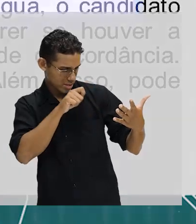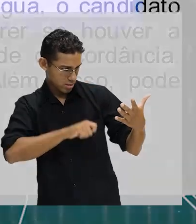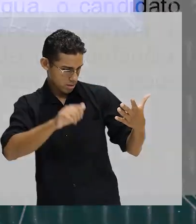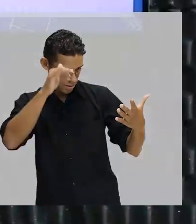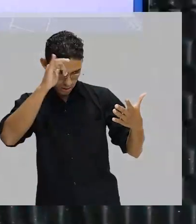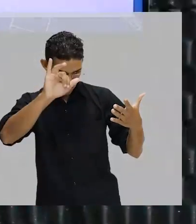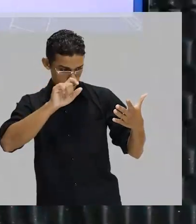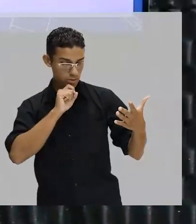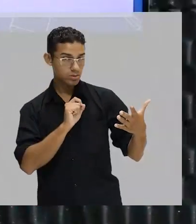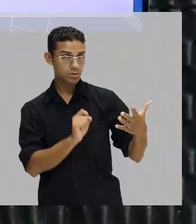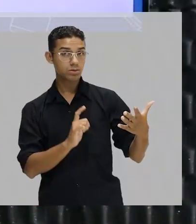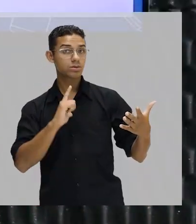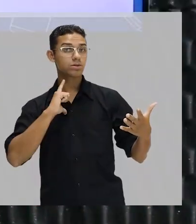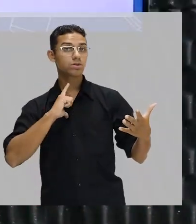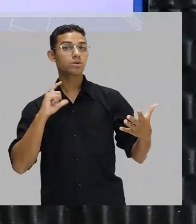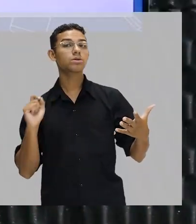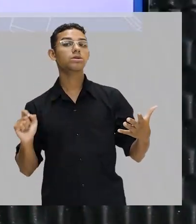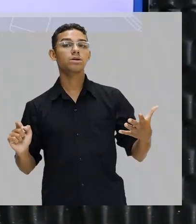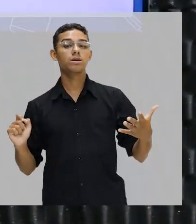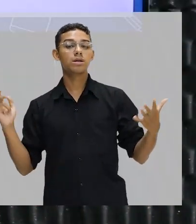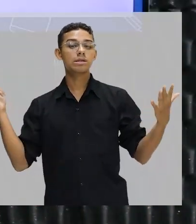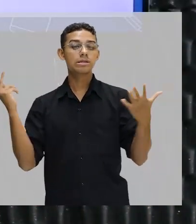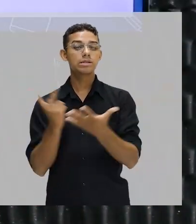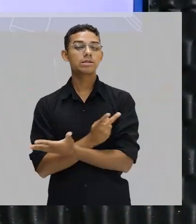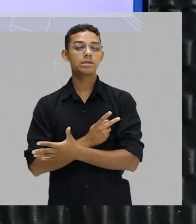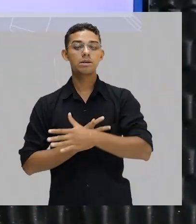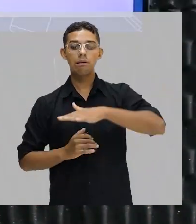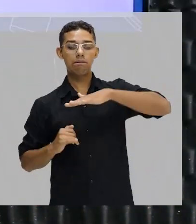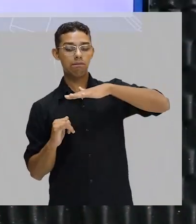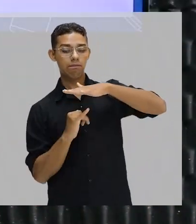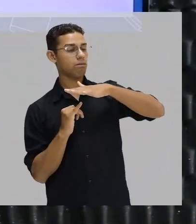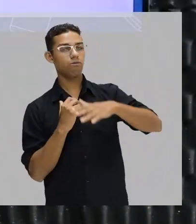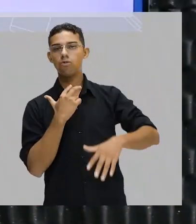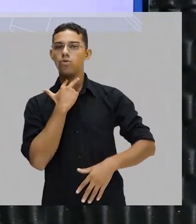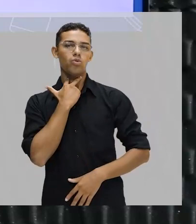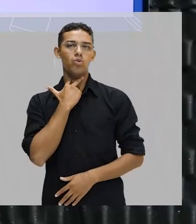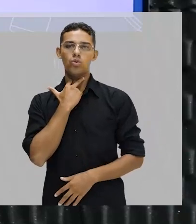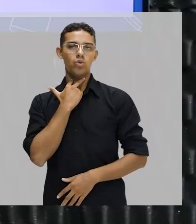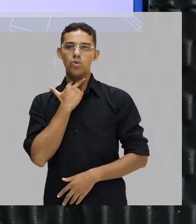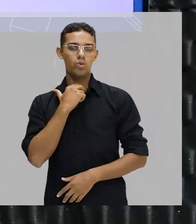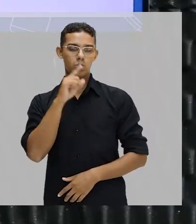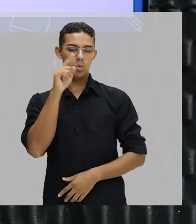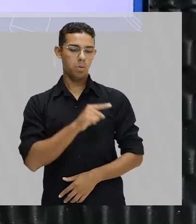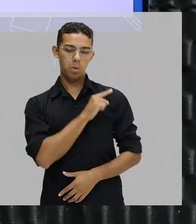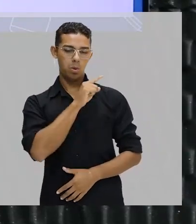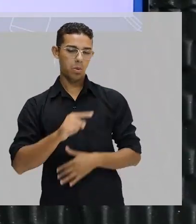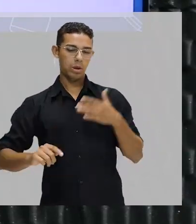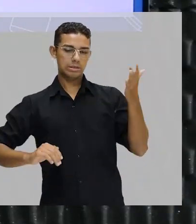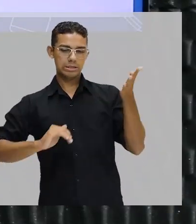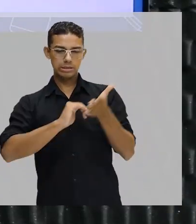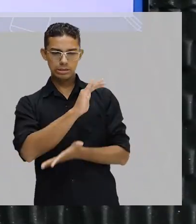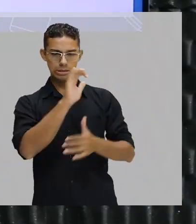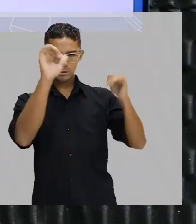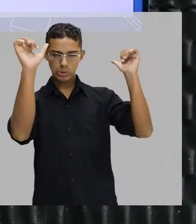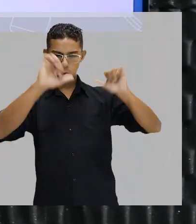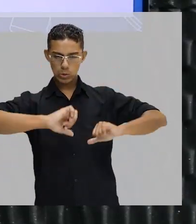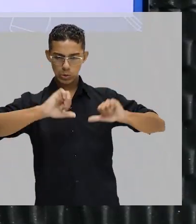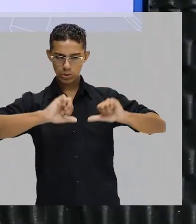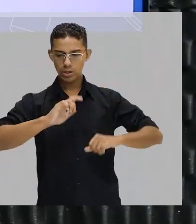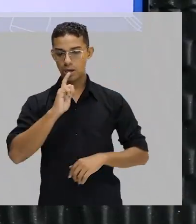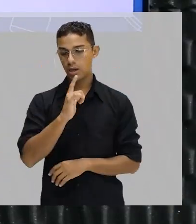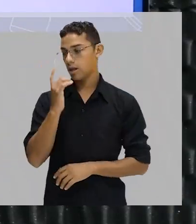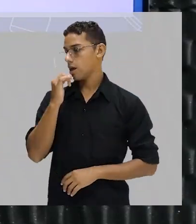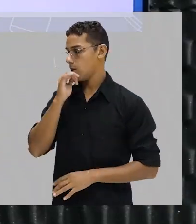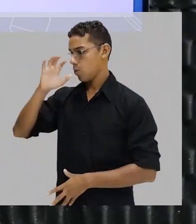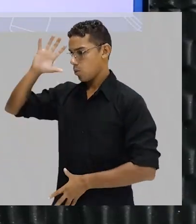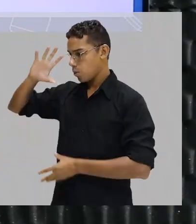evitar que um texto que não siga uma linearidade ou muito difícil de compreender por não concluir as ideias